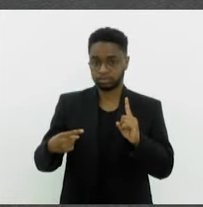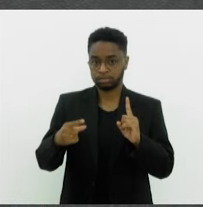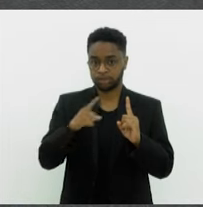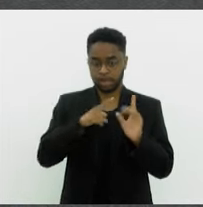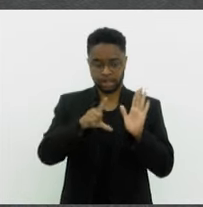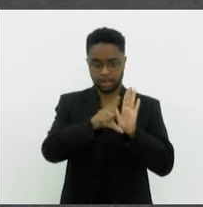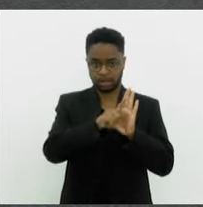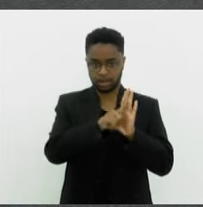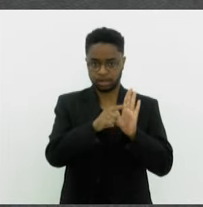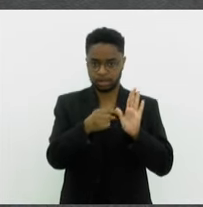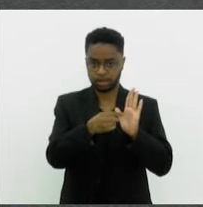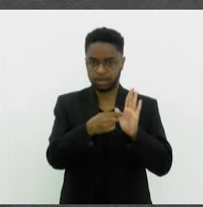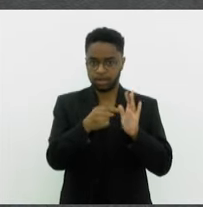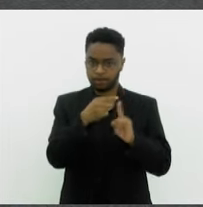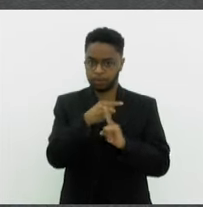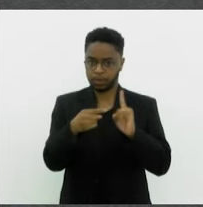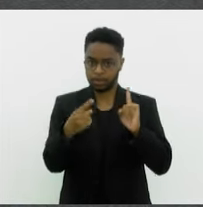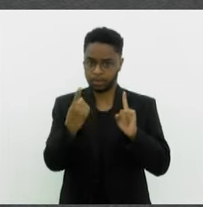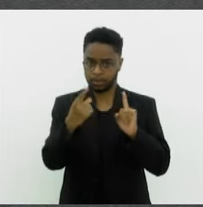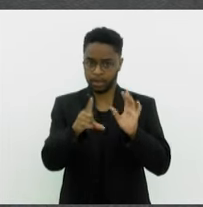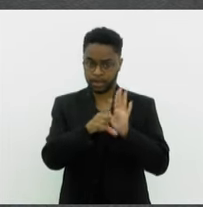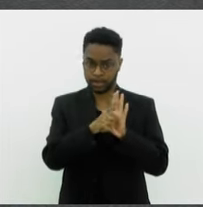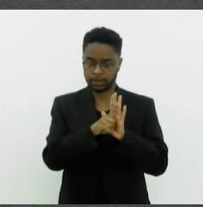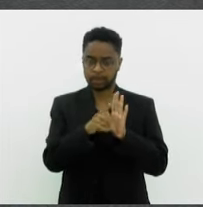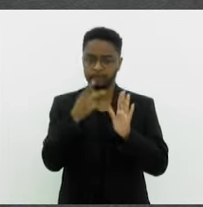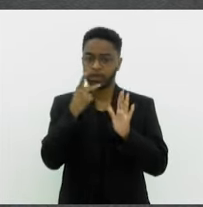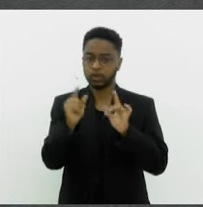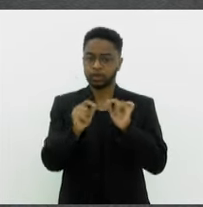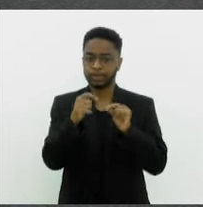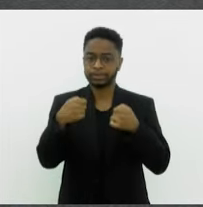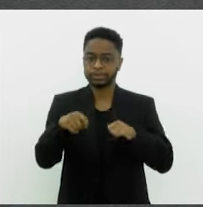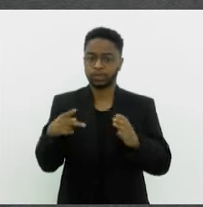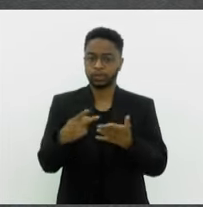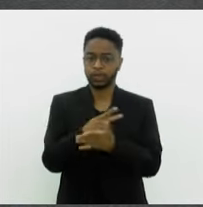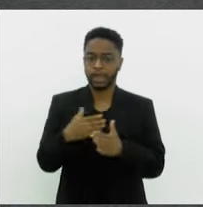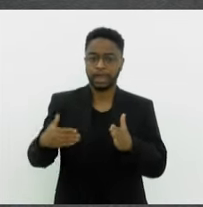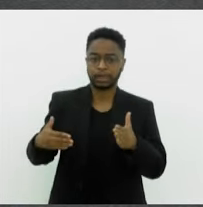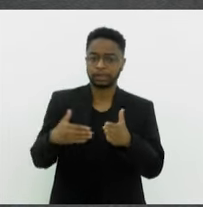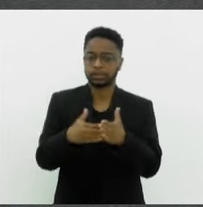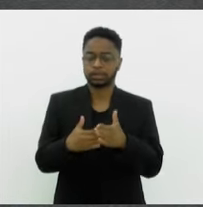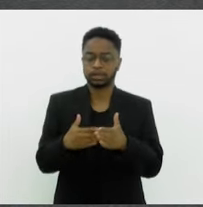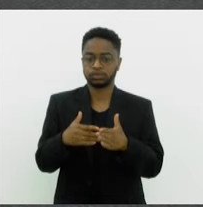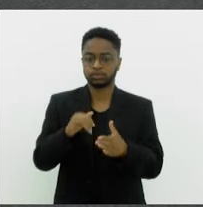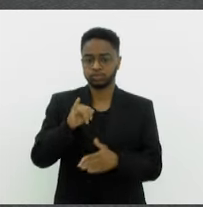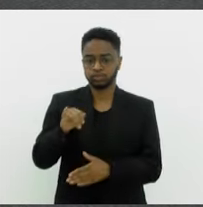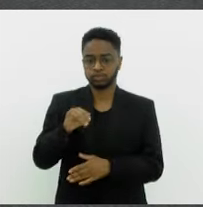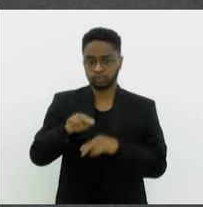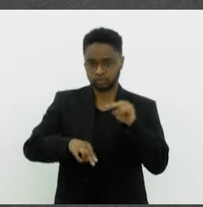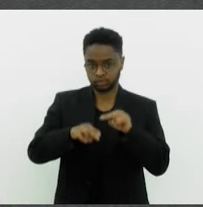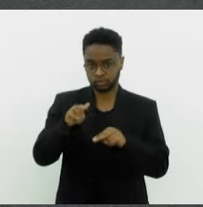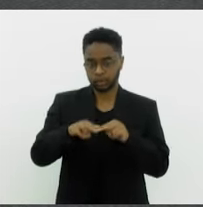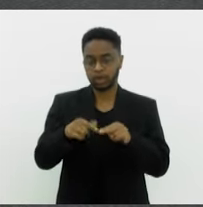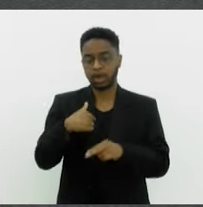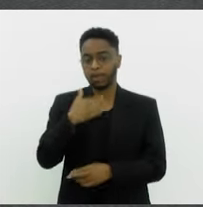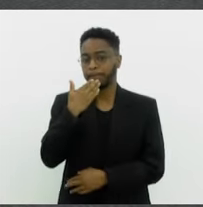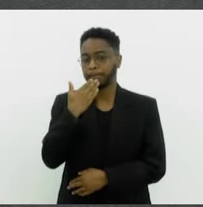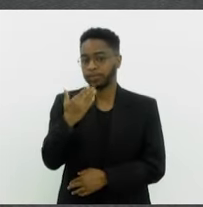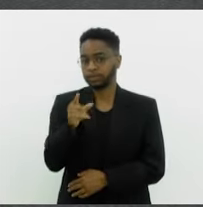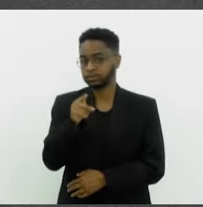daquela lei, que é aquela que diz que tinha que empenhar até junho, eu solicito a Vossa